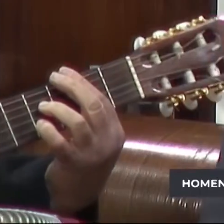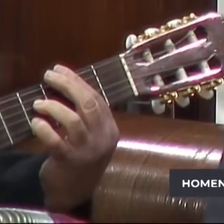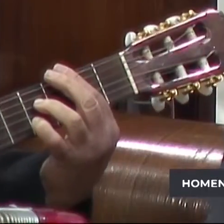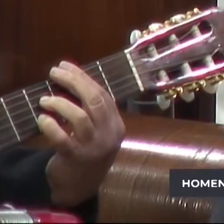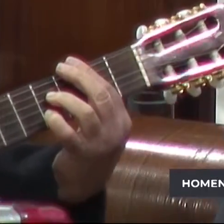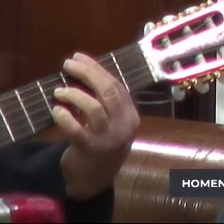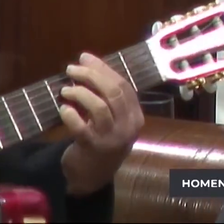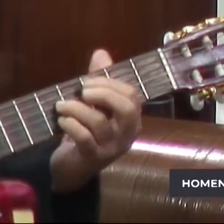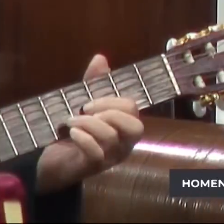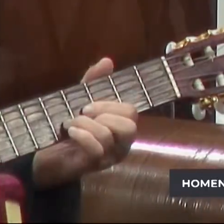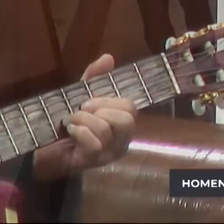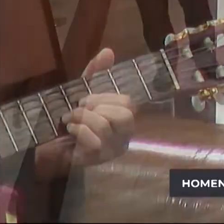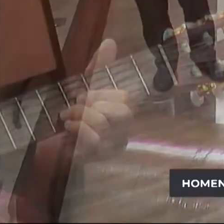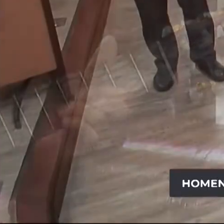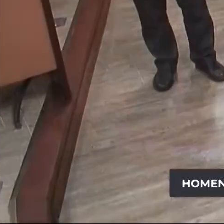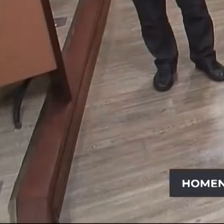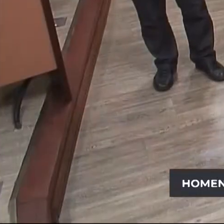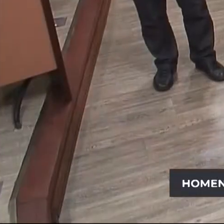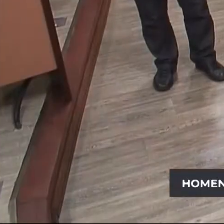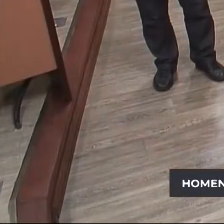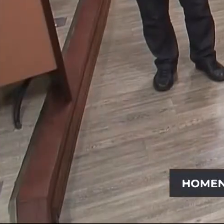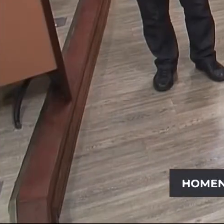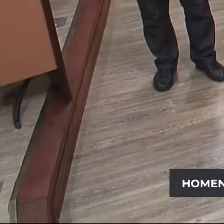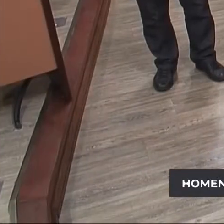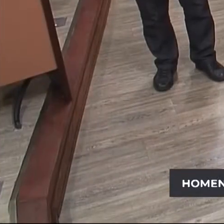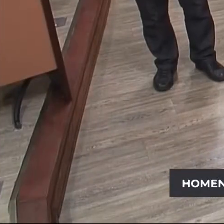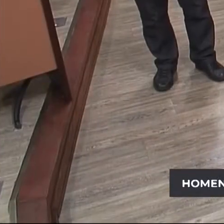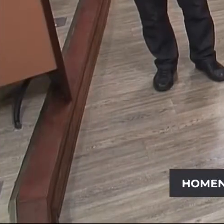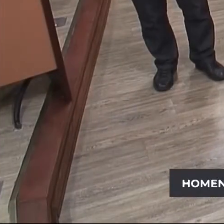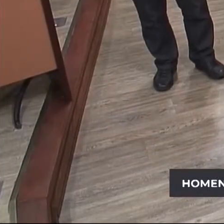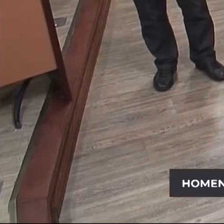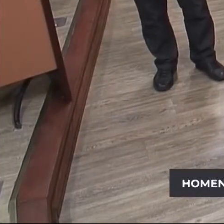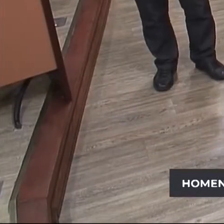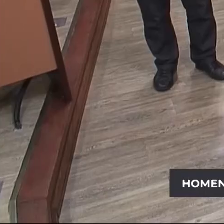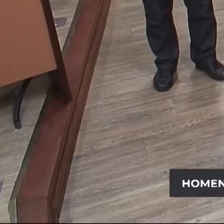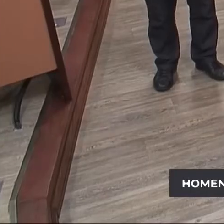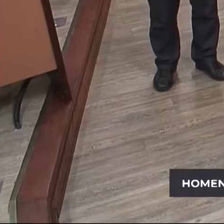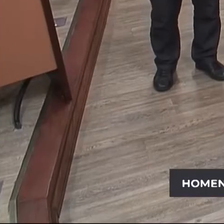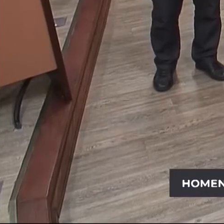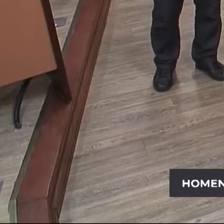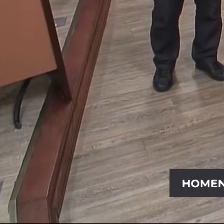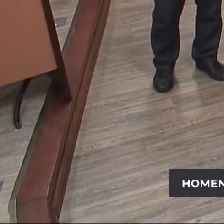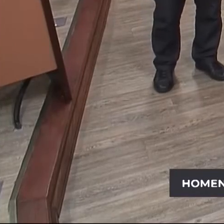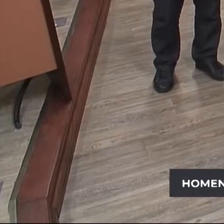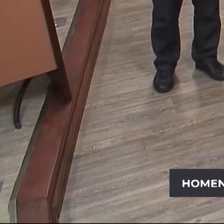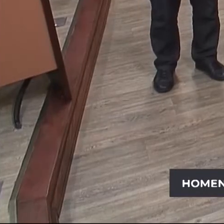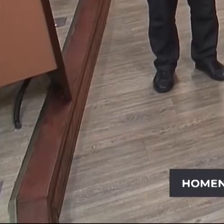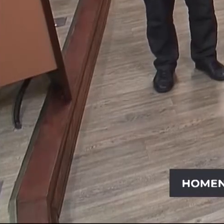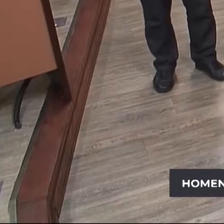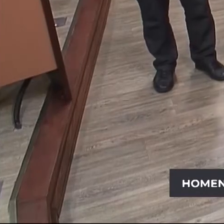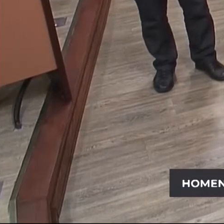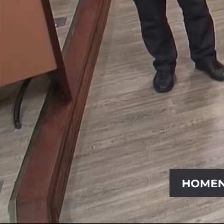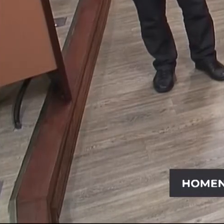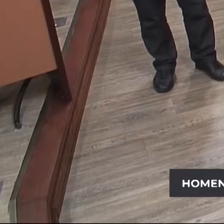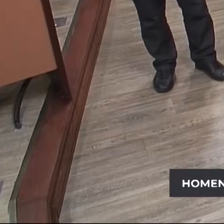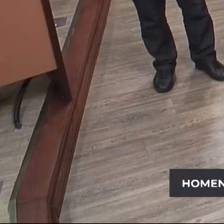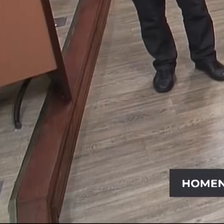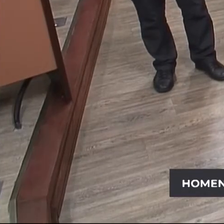dell'amore. Ma perché mai piange il cuore? Sempre,